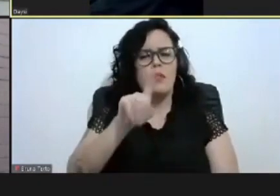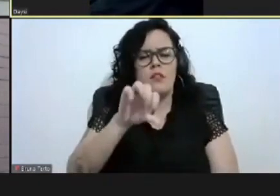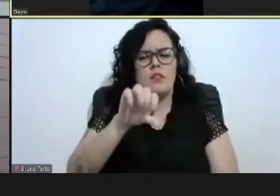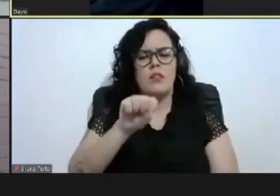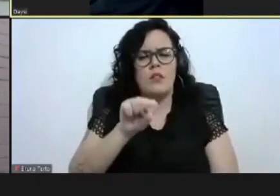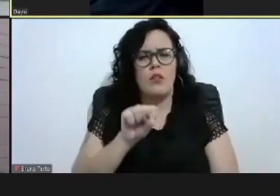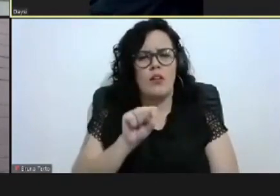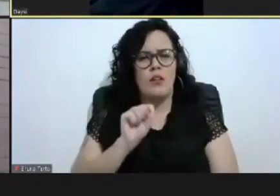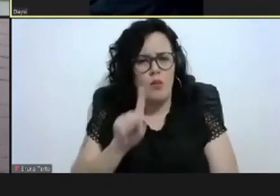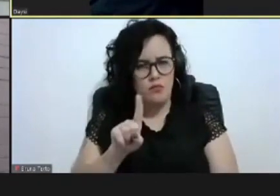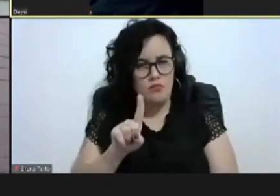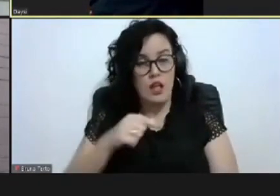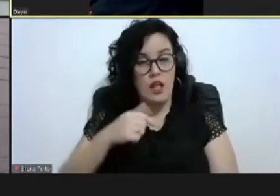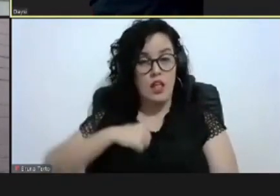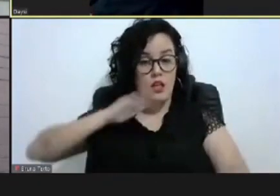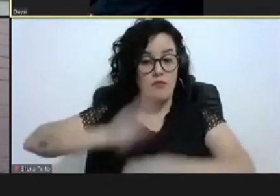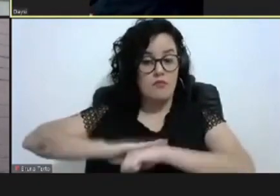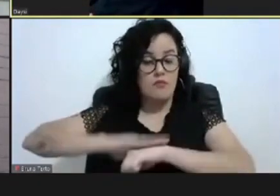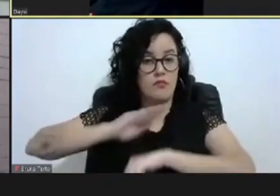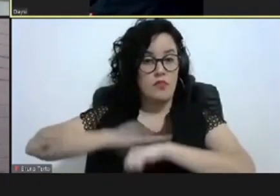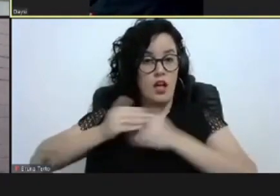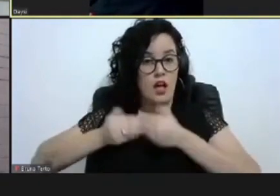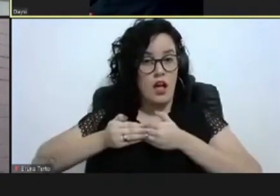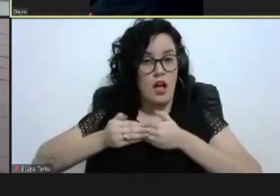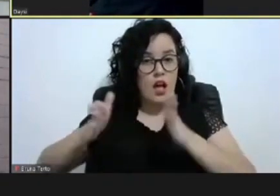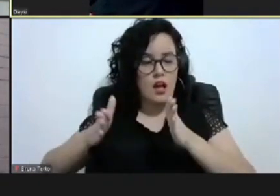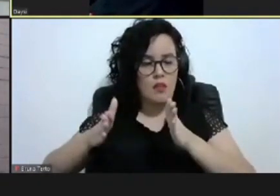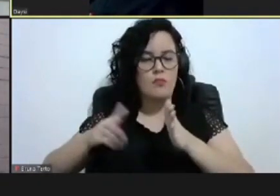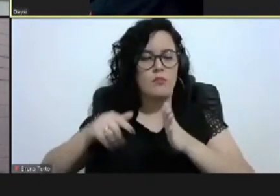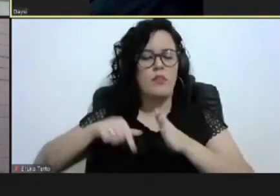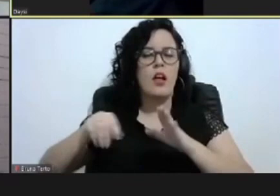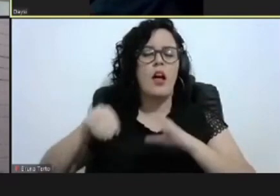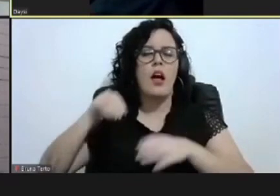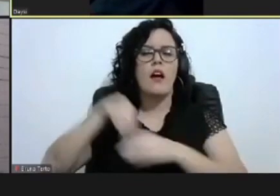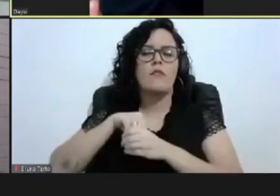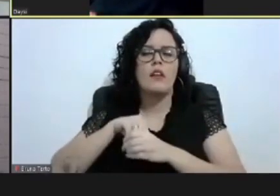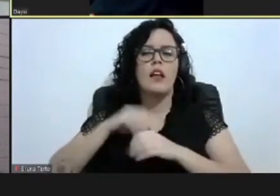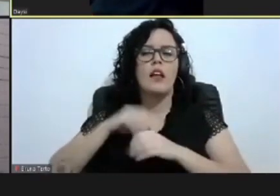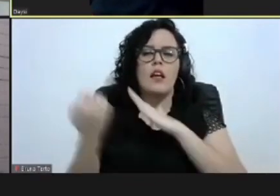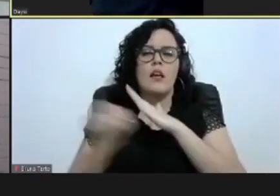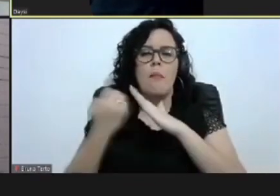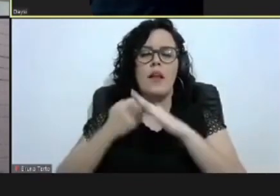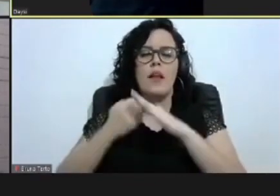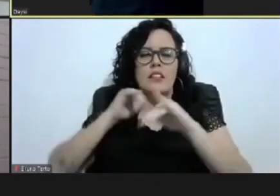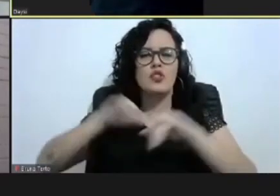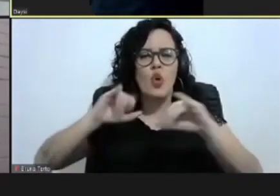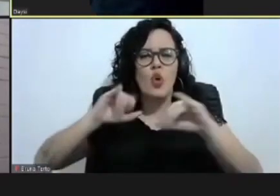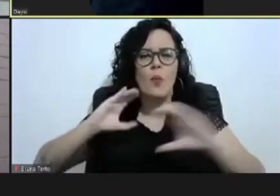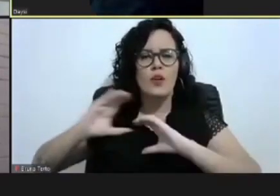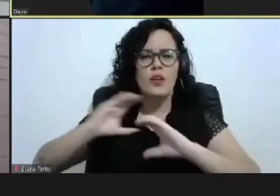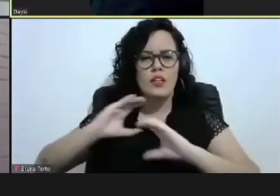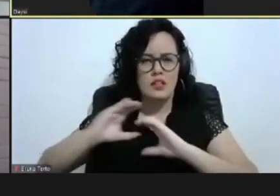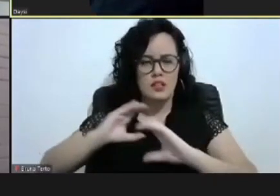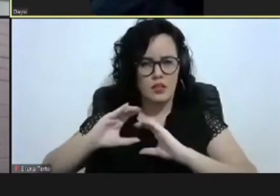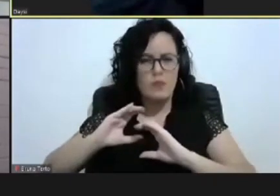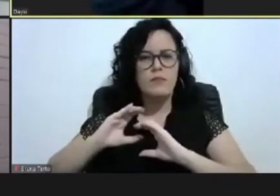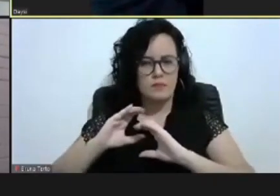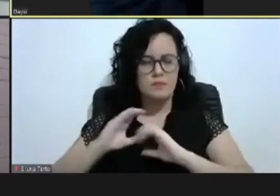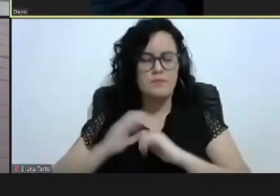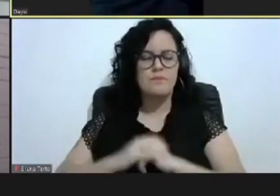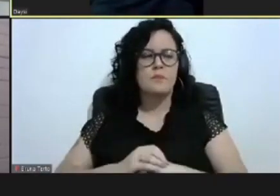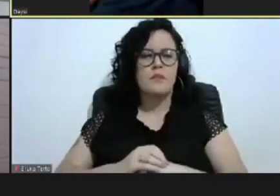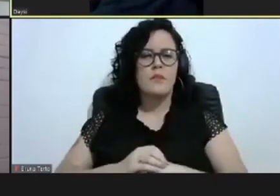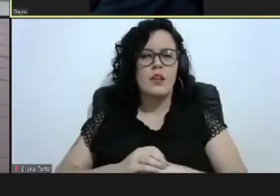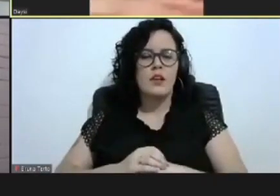1981, eu abri uma agência de comunicação que se chamava Taché de Press.